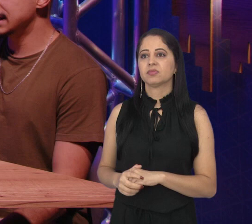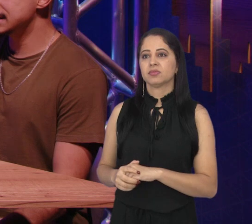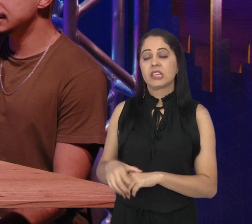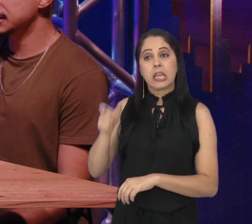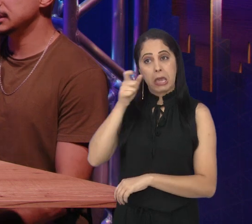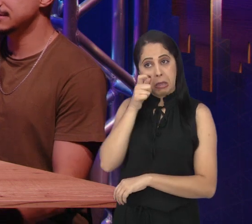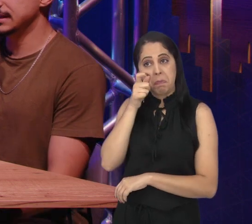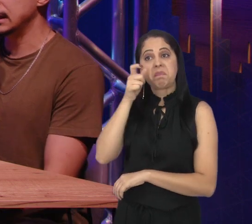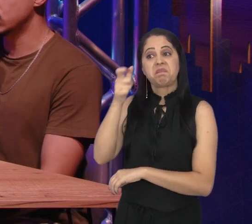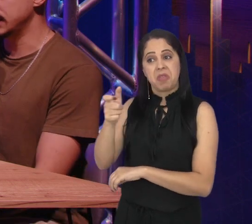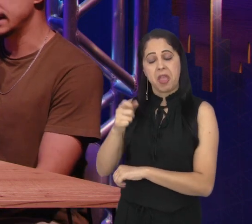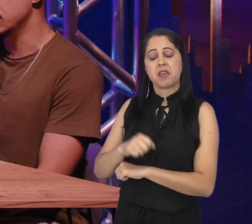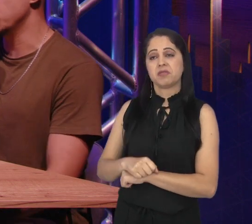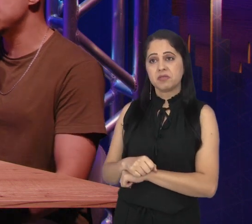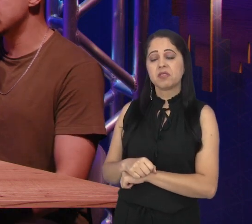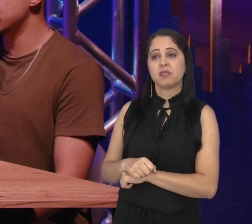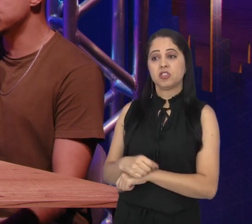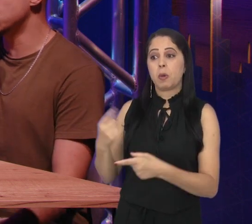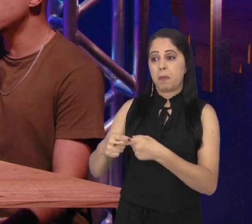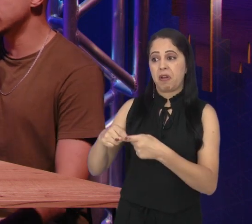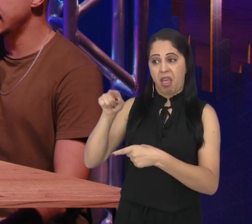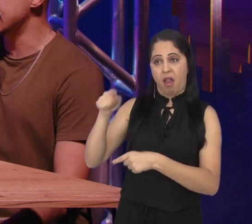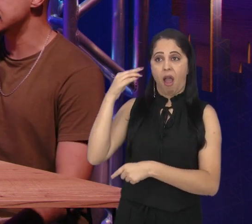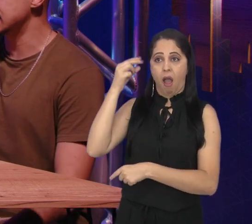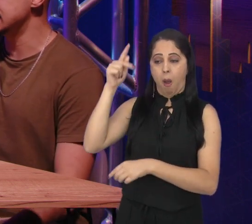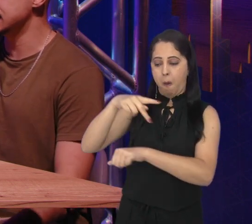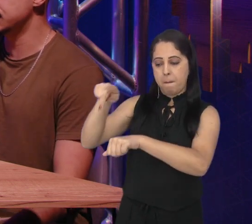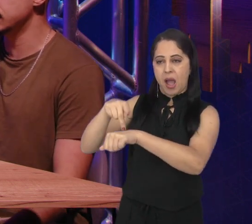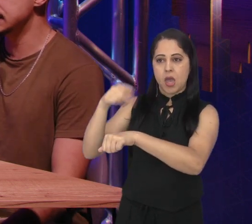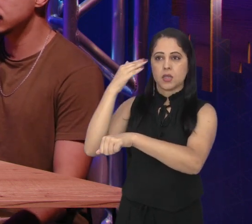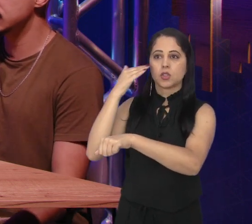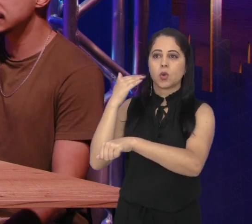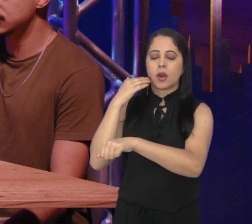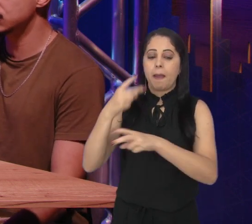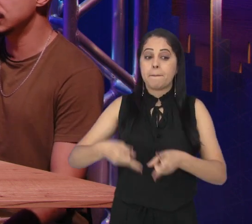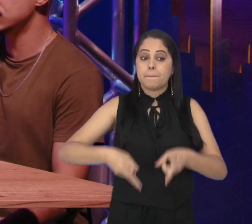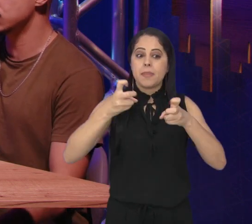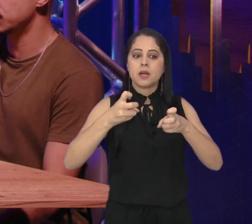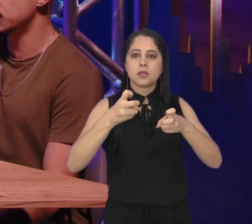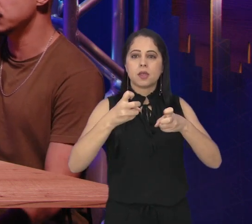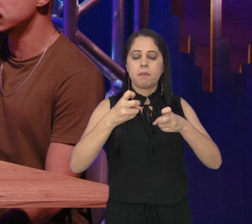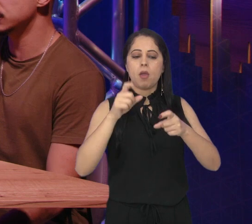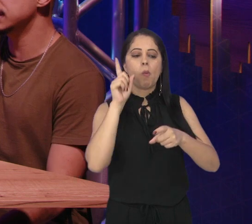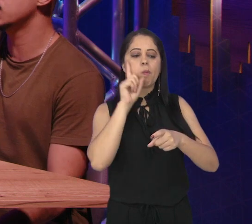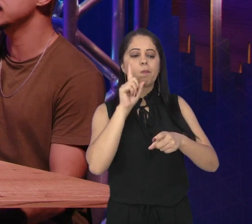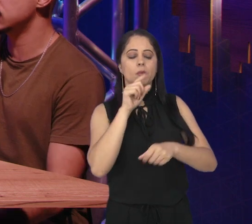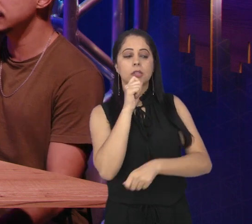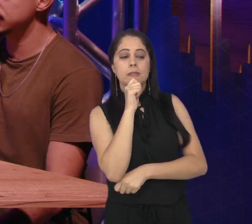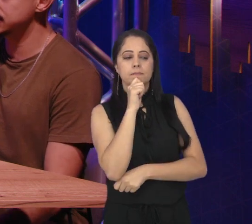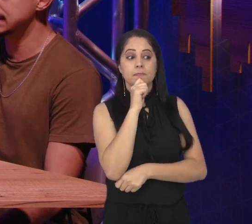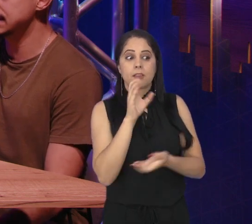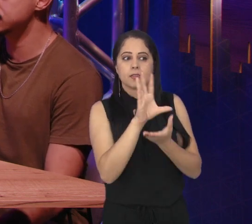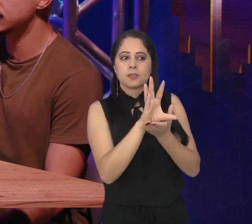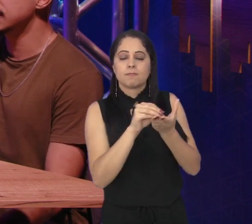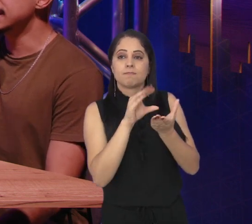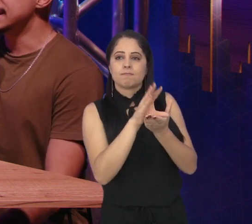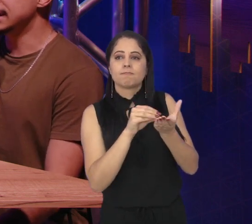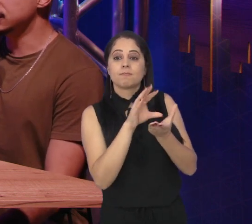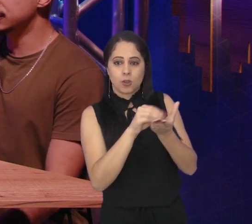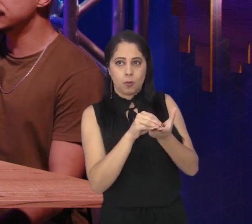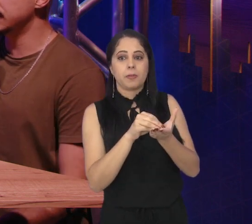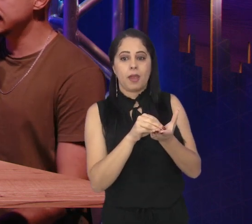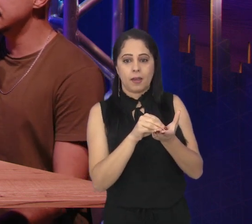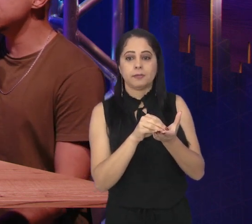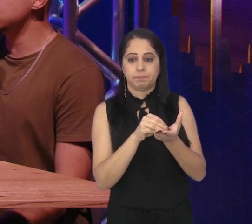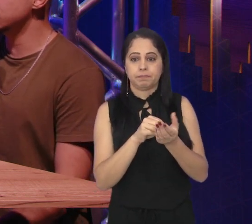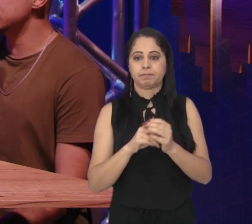muito interessante a gente ver que a Coreia observou essa influência dos Estados Unidos sobre o mundo e começou a investir nisso. E a